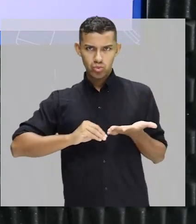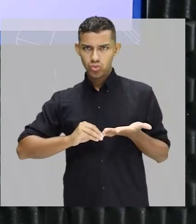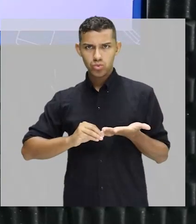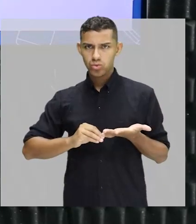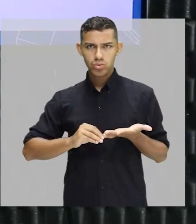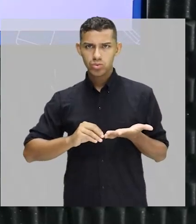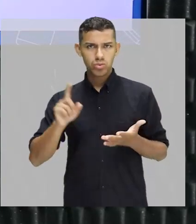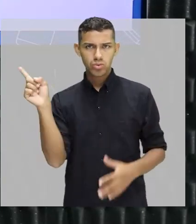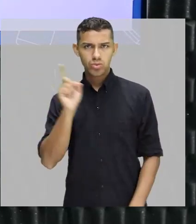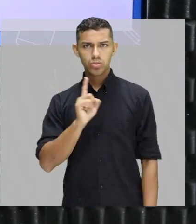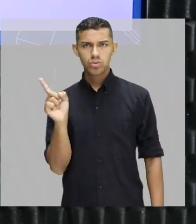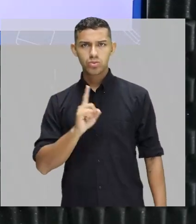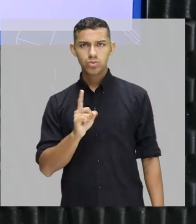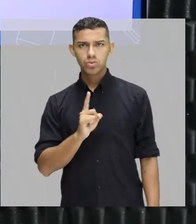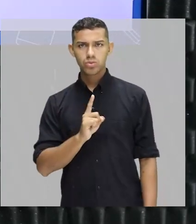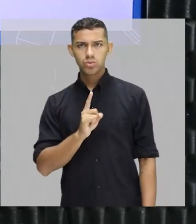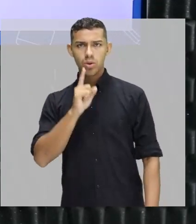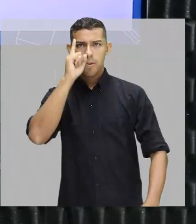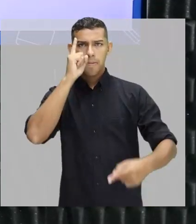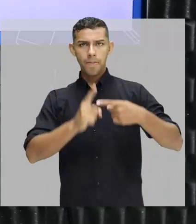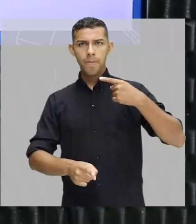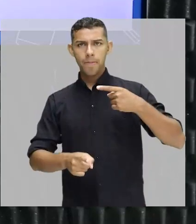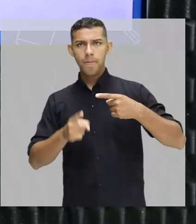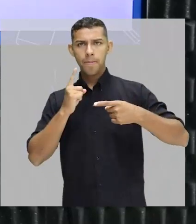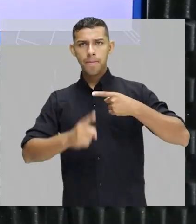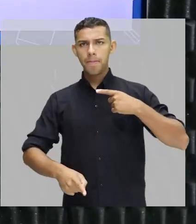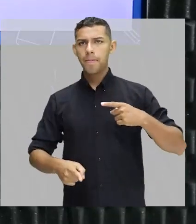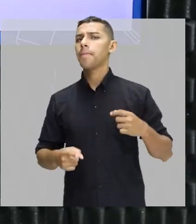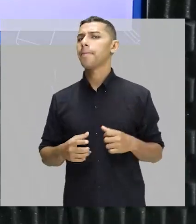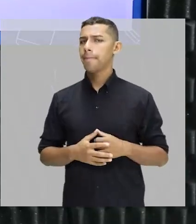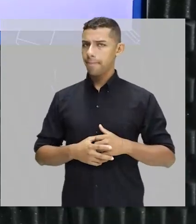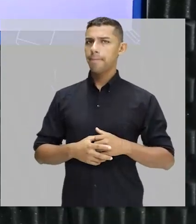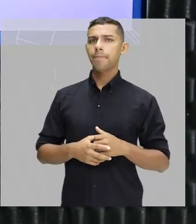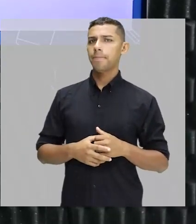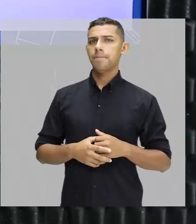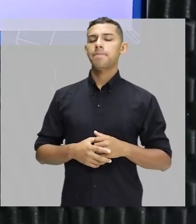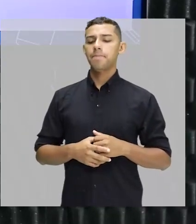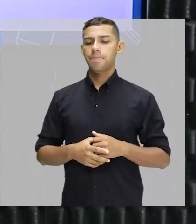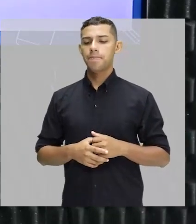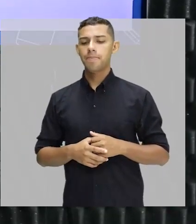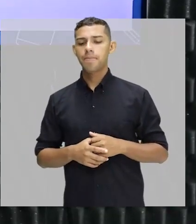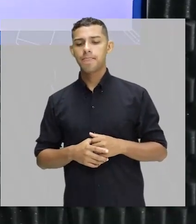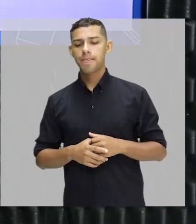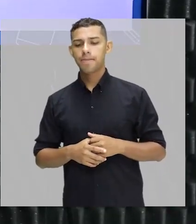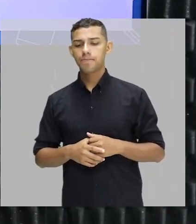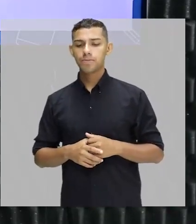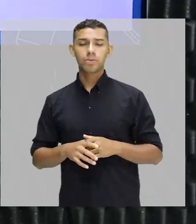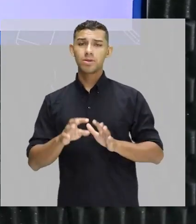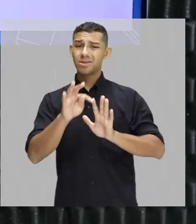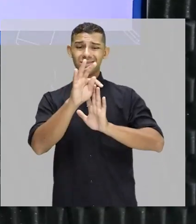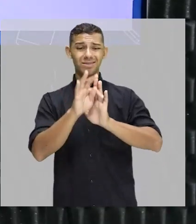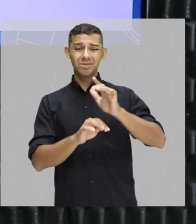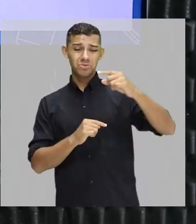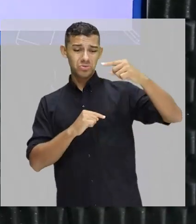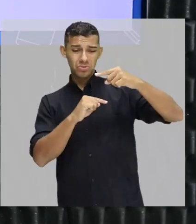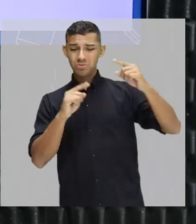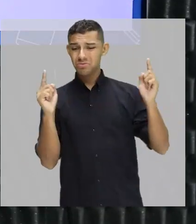na íntegra partes do texto motivador e colocar na redação de vocês. Não façam isso, né? Texto